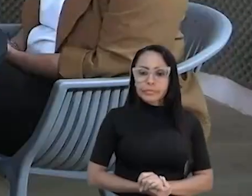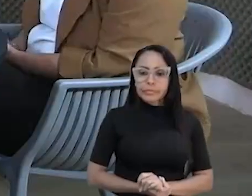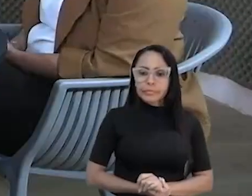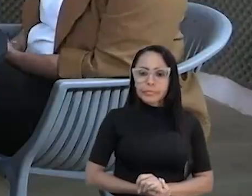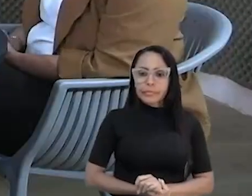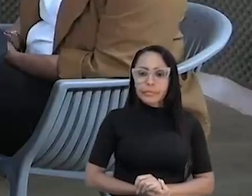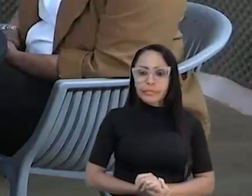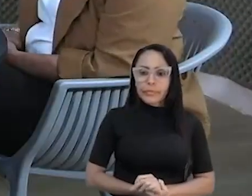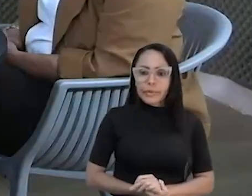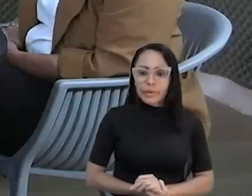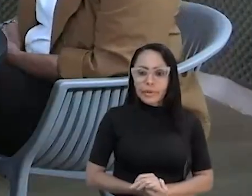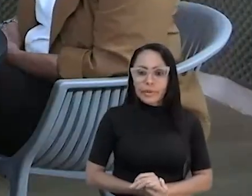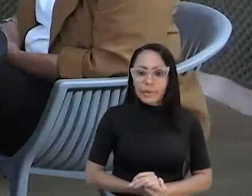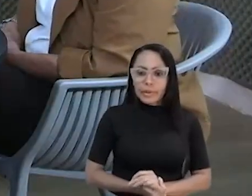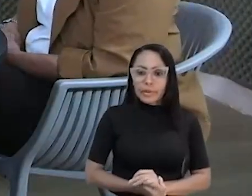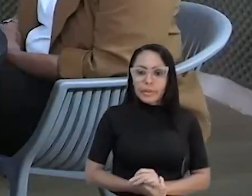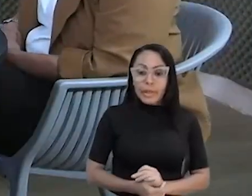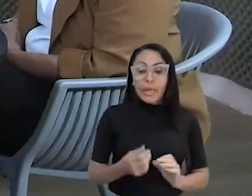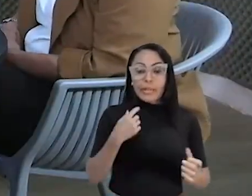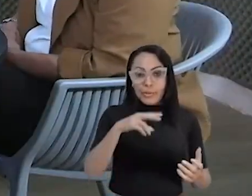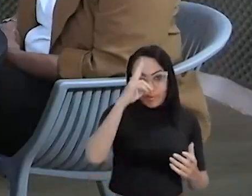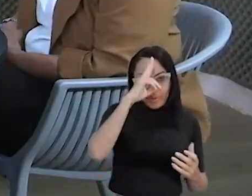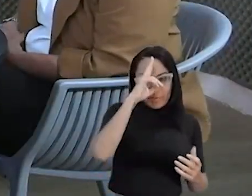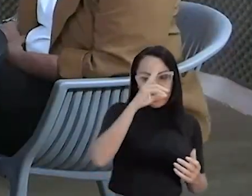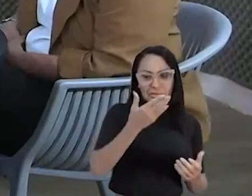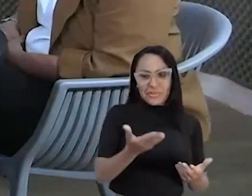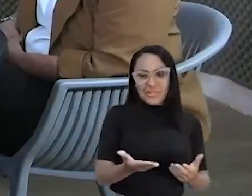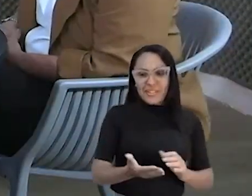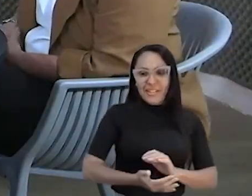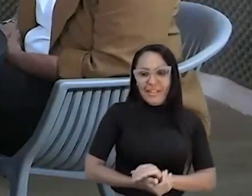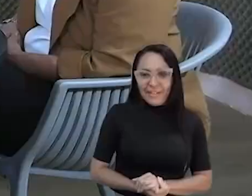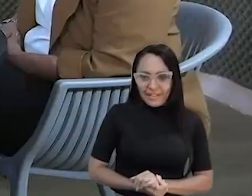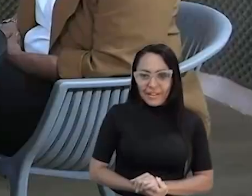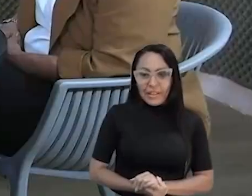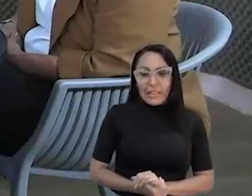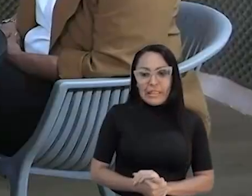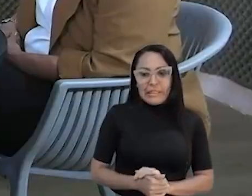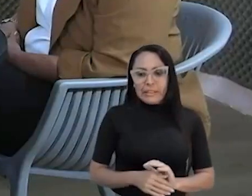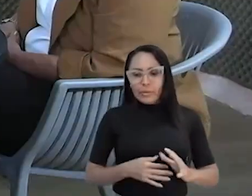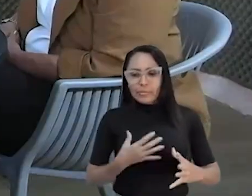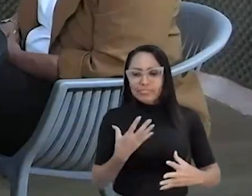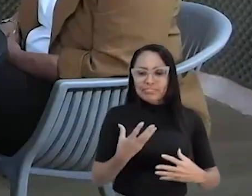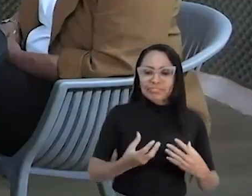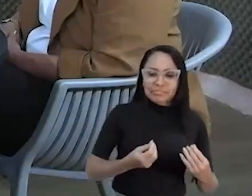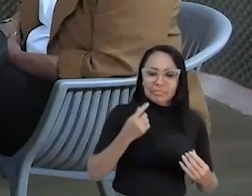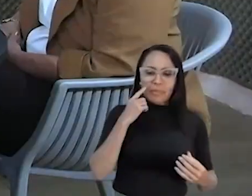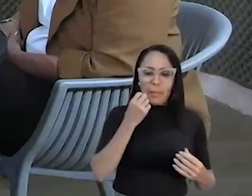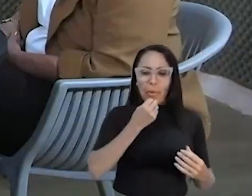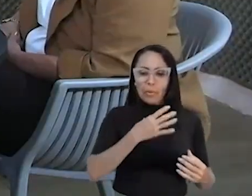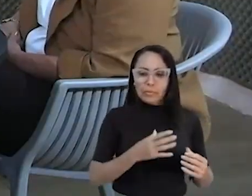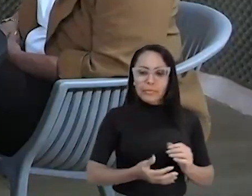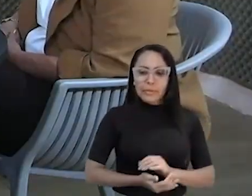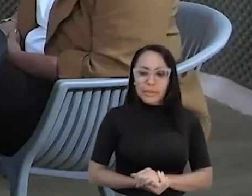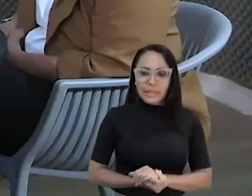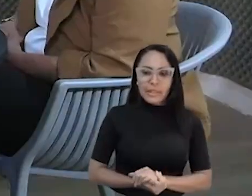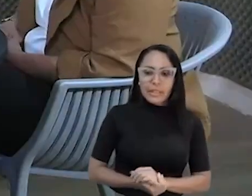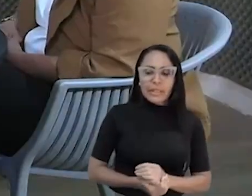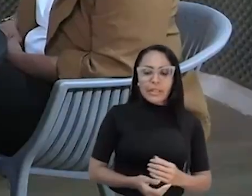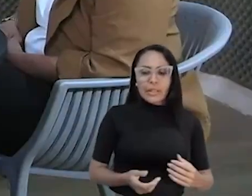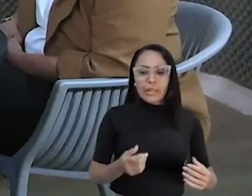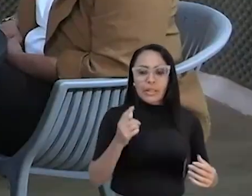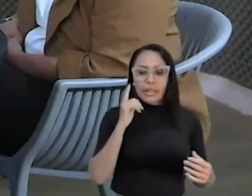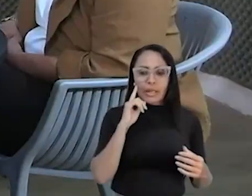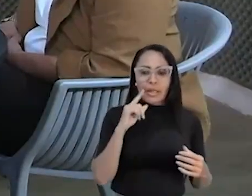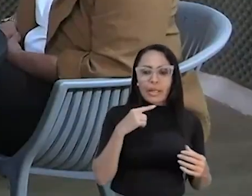dessa. Fui não sei aonde, lembrei de você. É uma coisa bem assim, né? Aninha, faz uma dessa para dar de presente